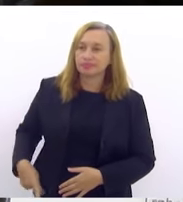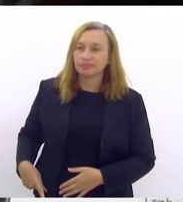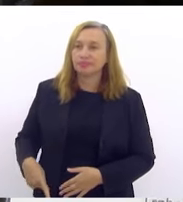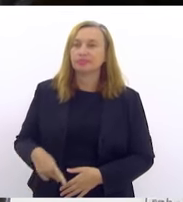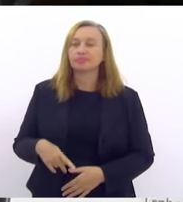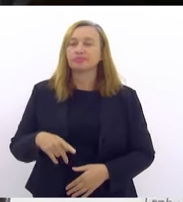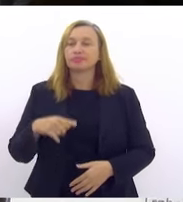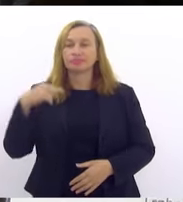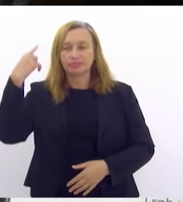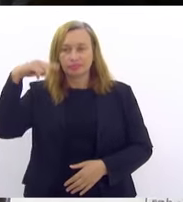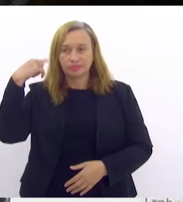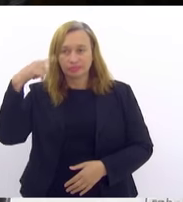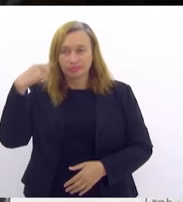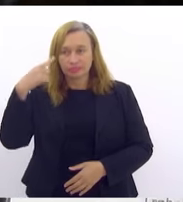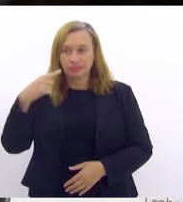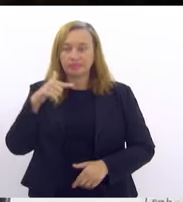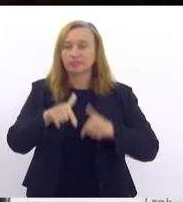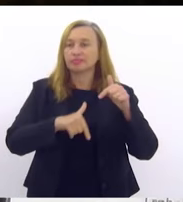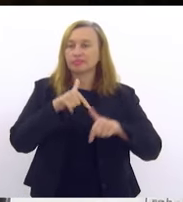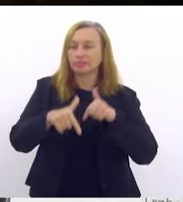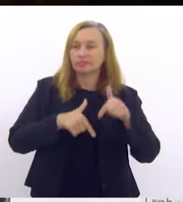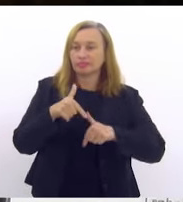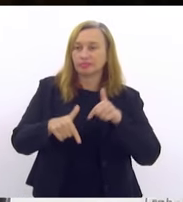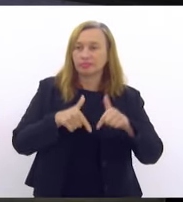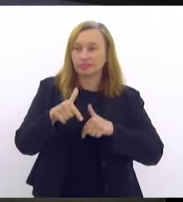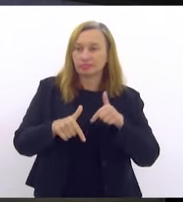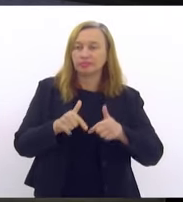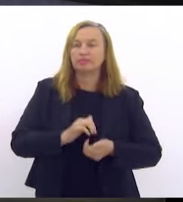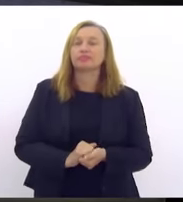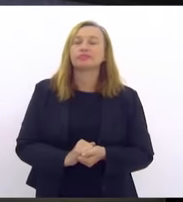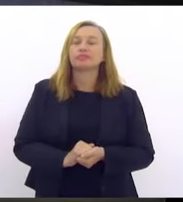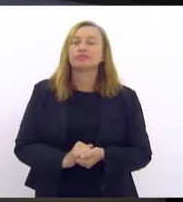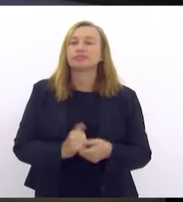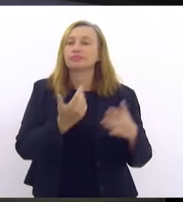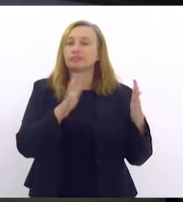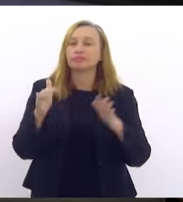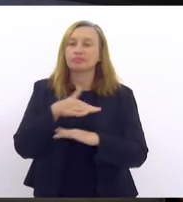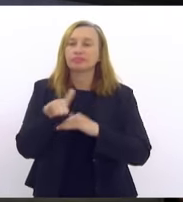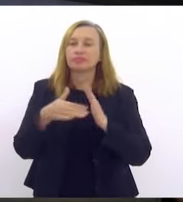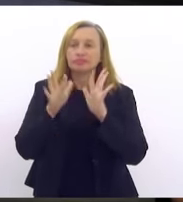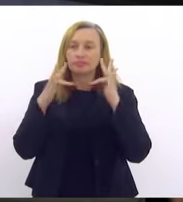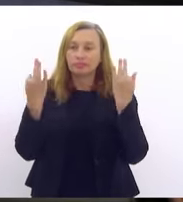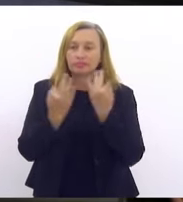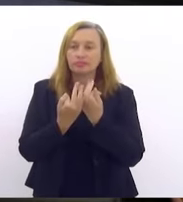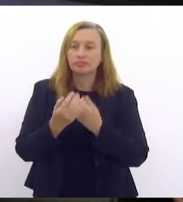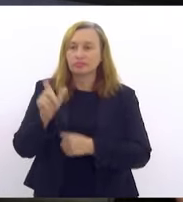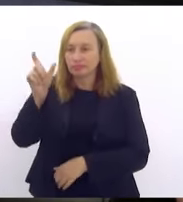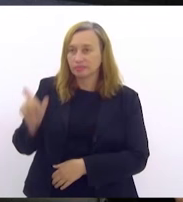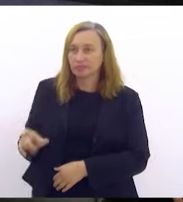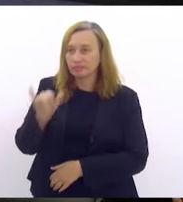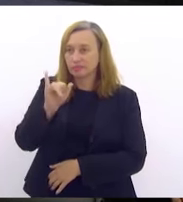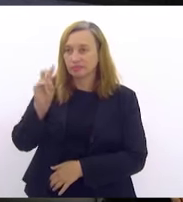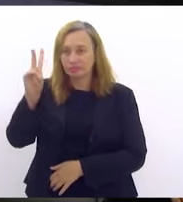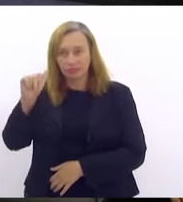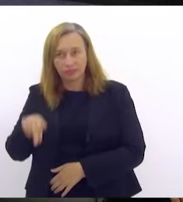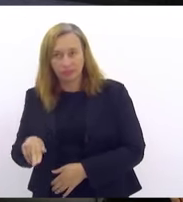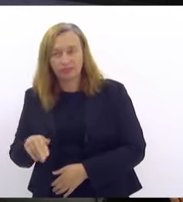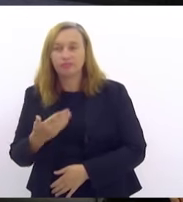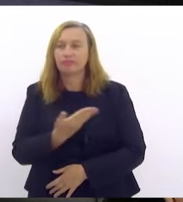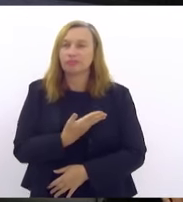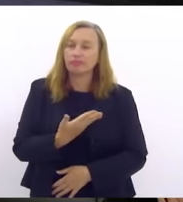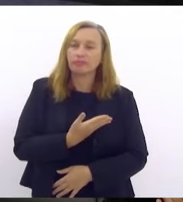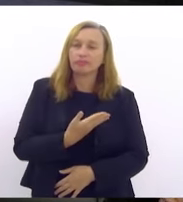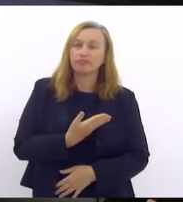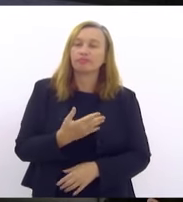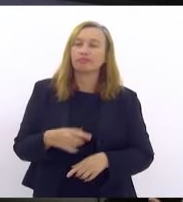trabalhista Dra Cristina Targino quero saudar todos os familiares do Dr Ivan na pessoa do meu colega de sala de